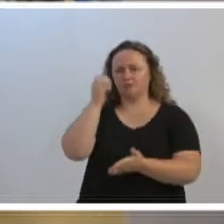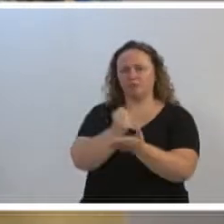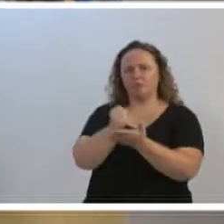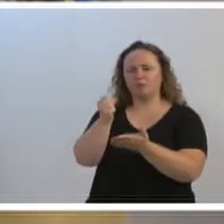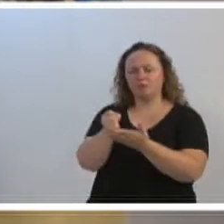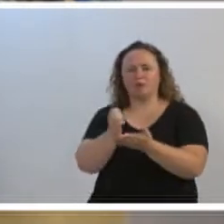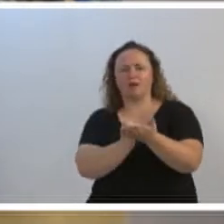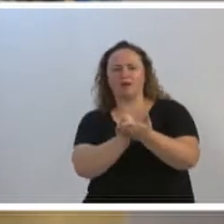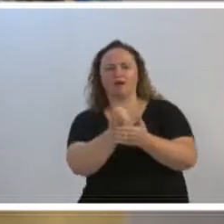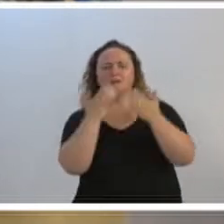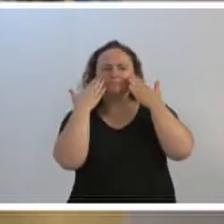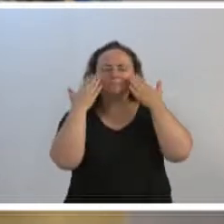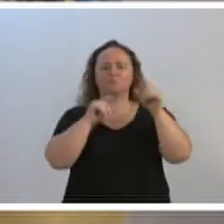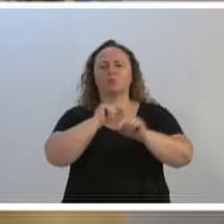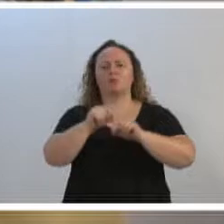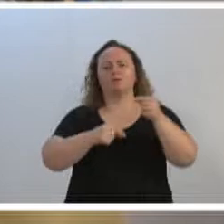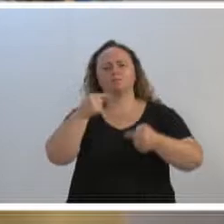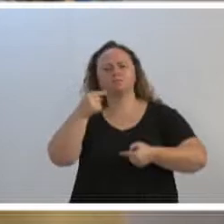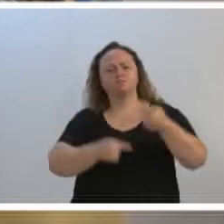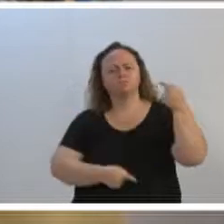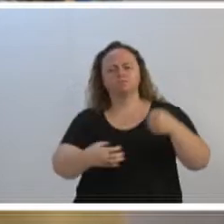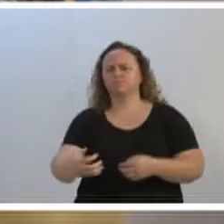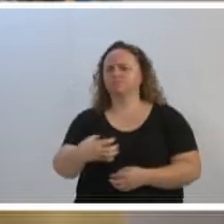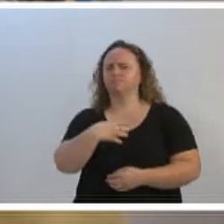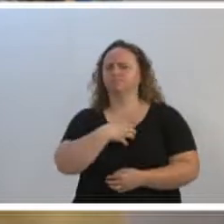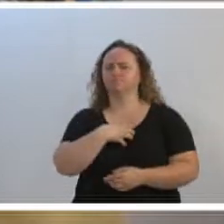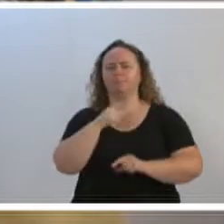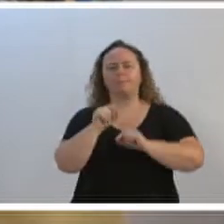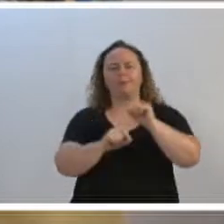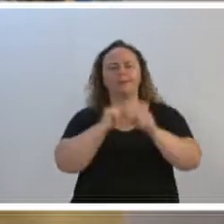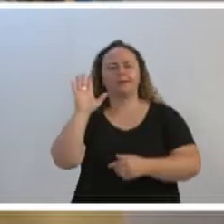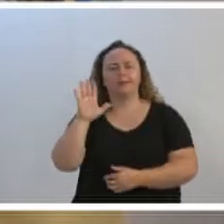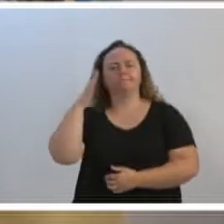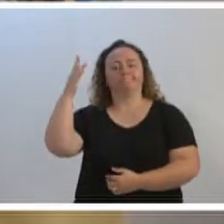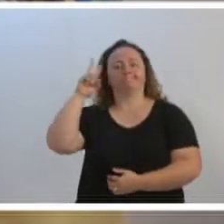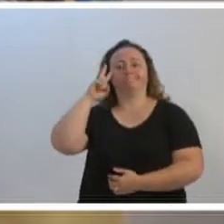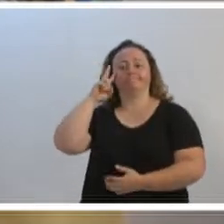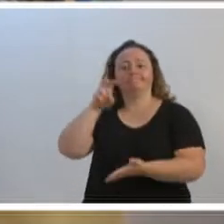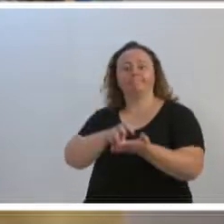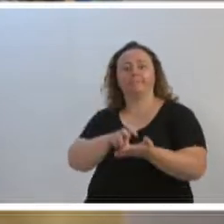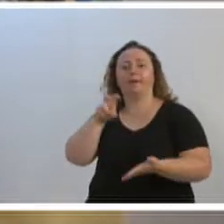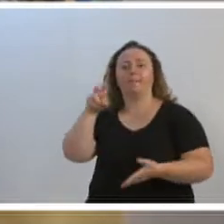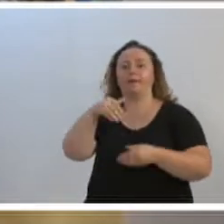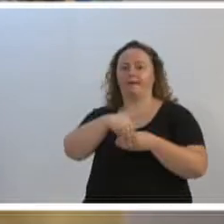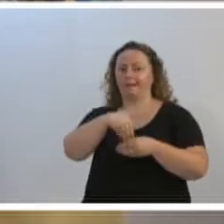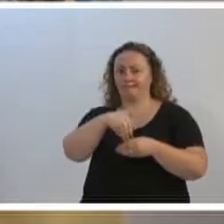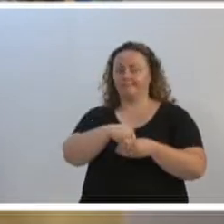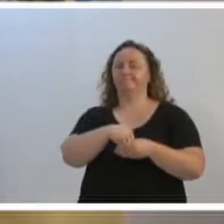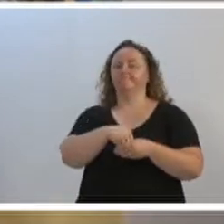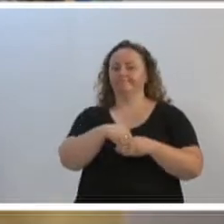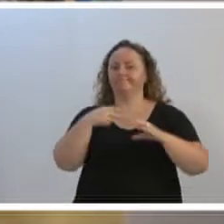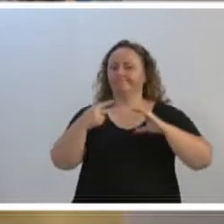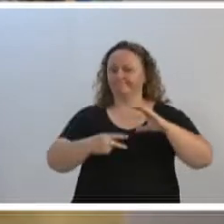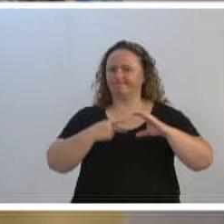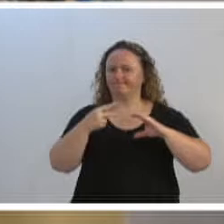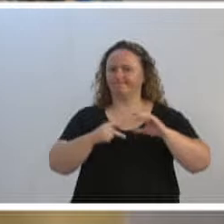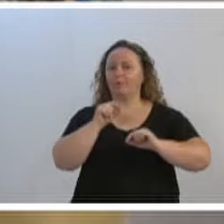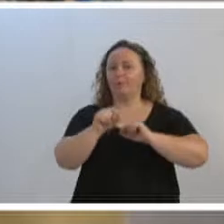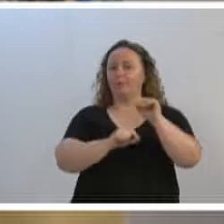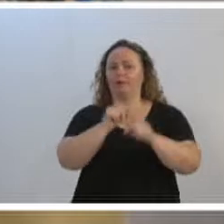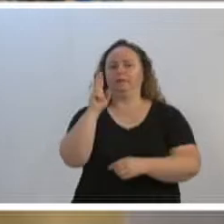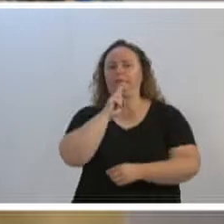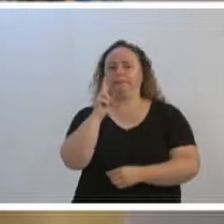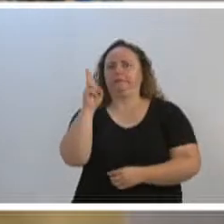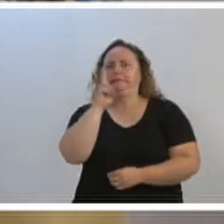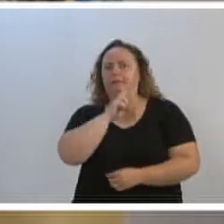que vieram aqui mostrar sua indignação diante do que aconteceu na segunda-feira nessa Casa Legislativa em regime de urgência